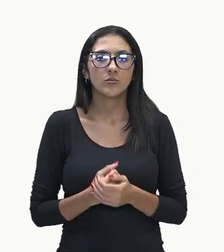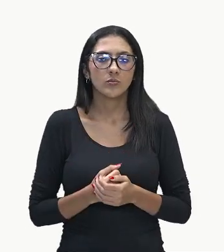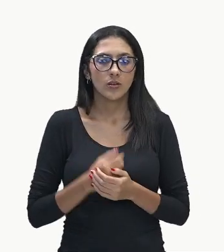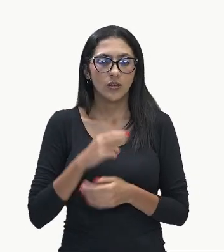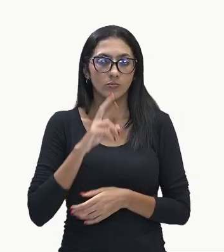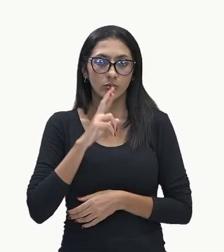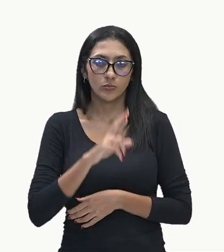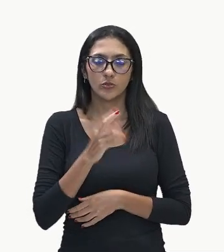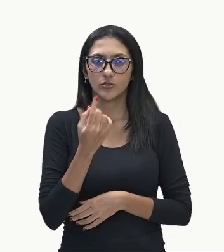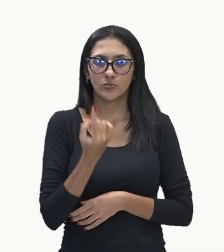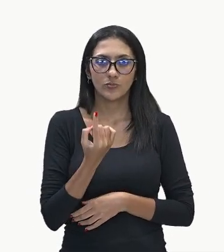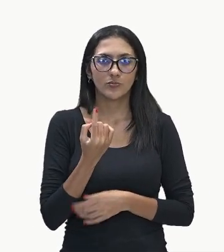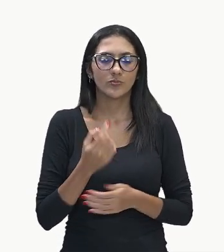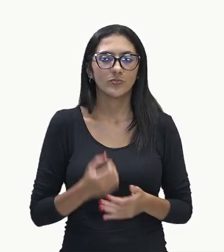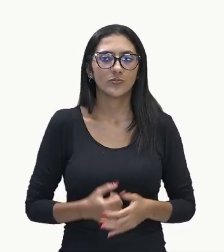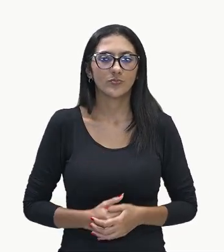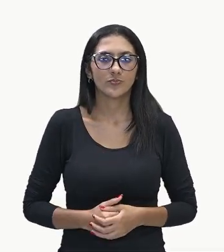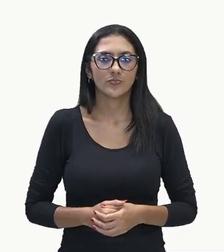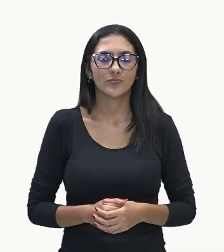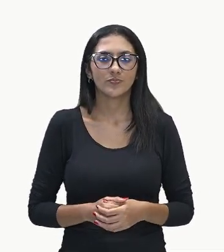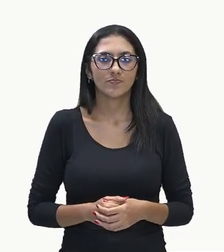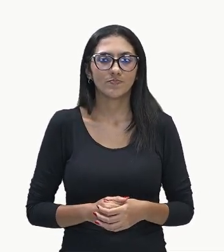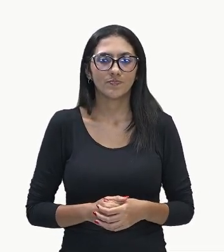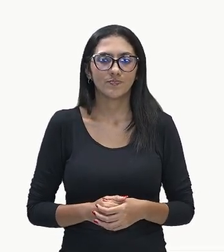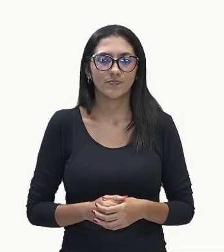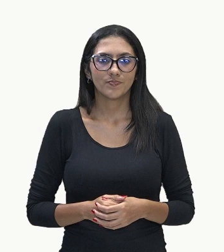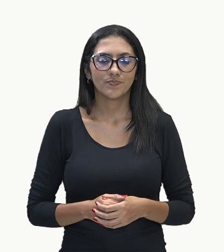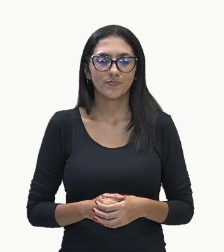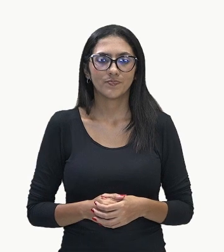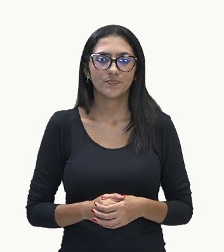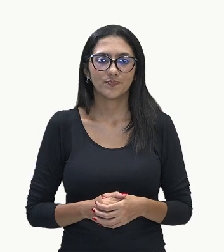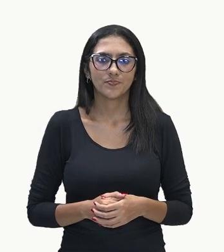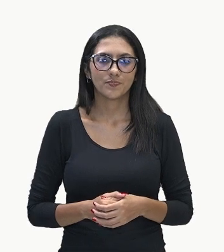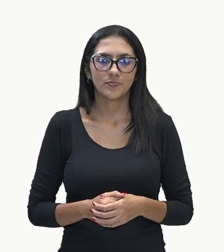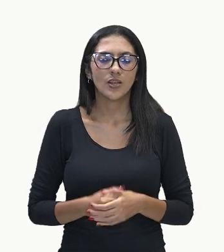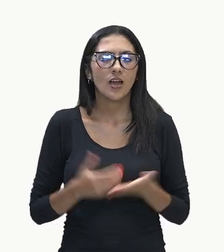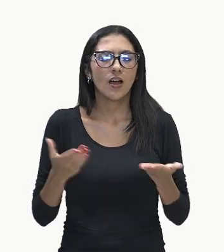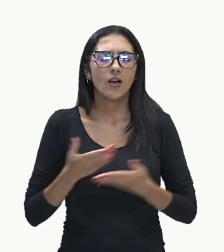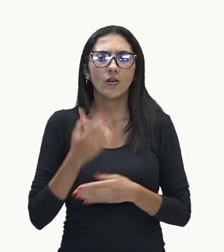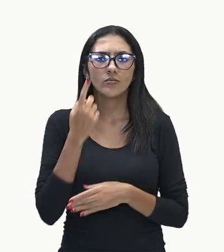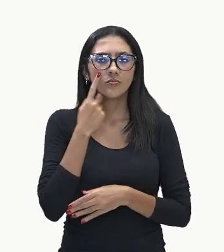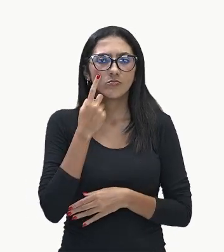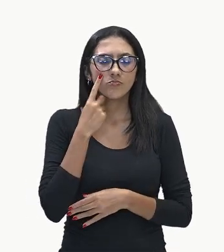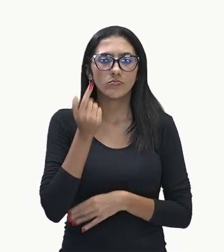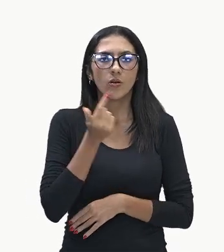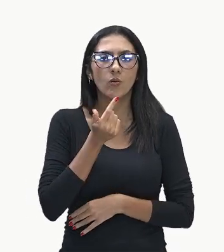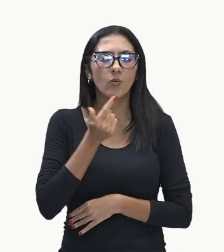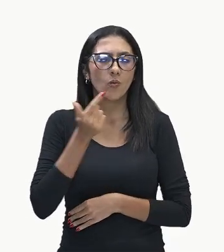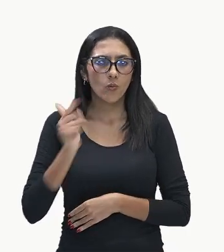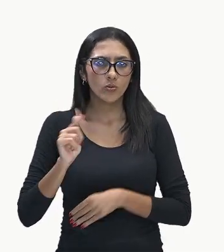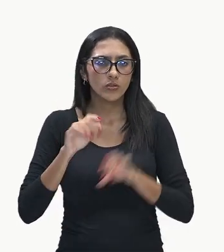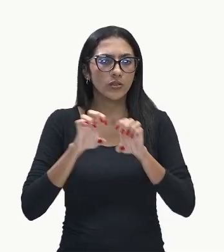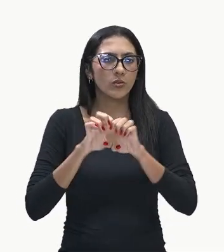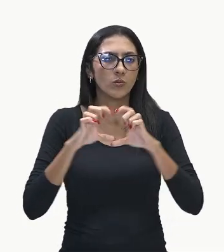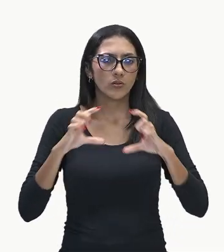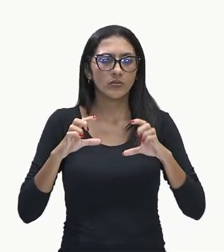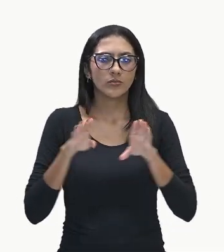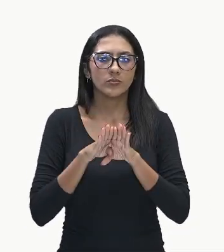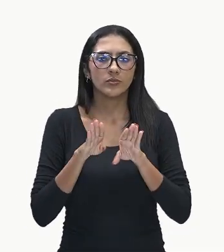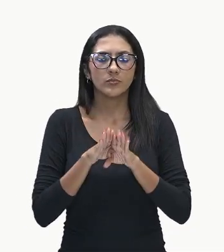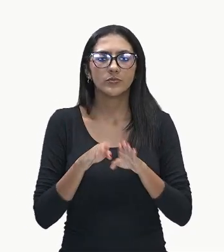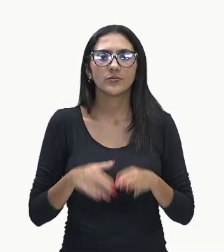Tudo bem? Agora, mais uma equação que é